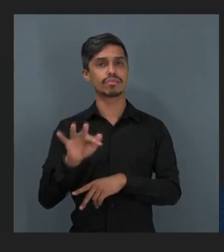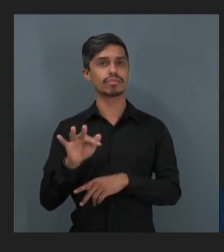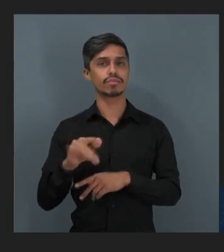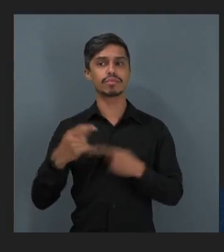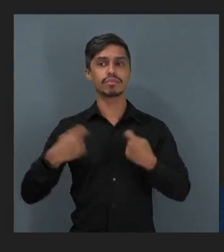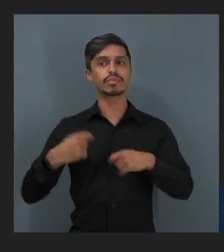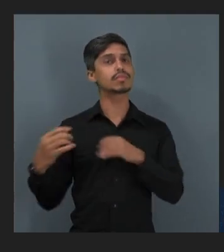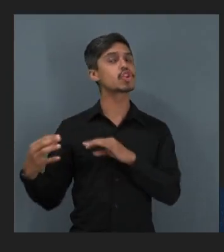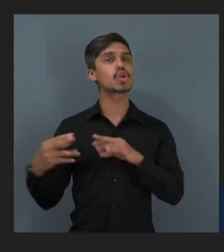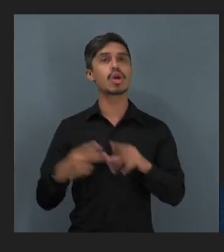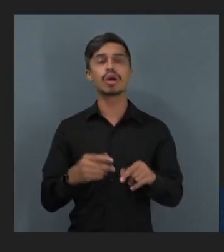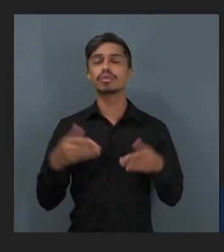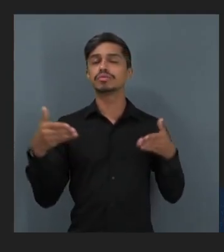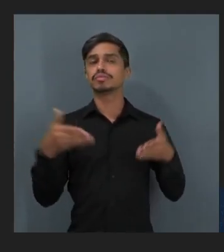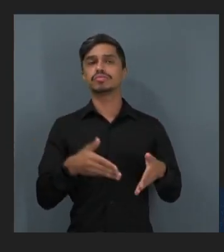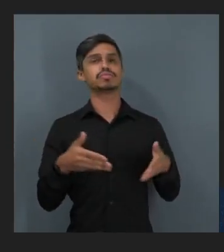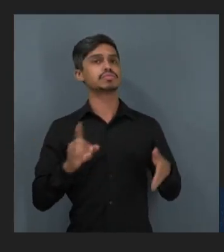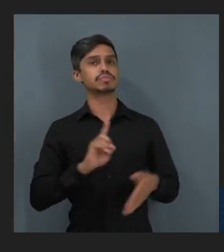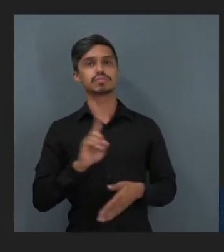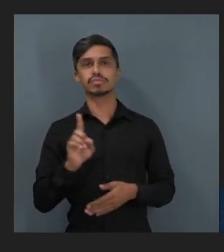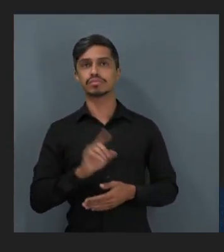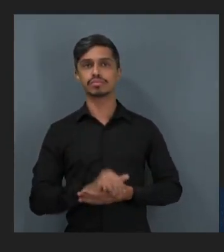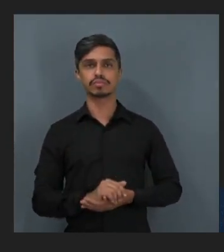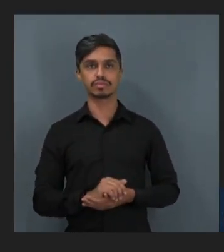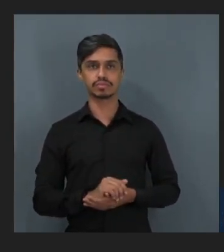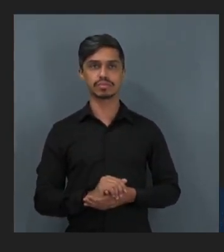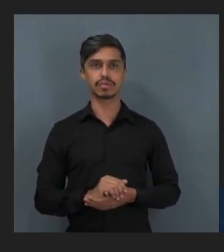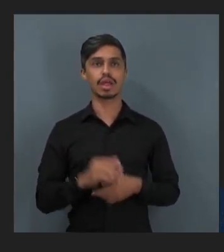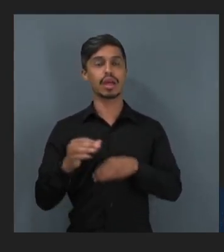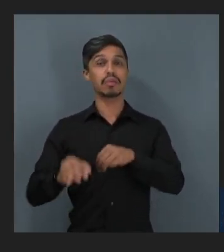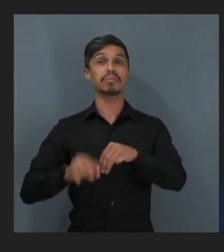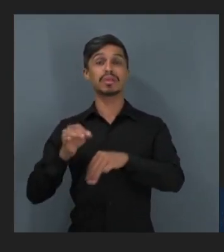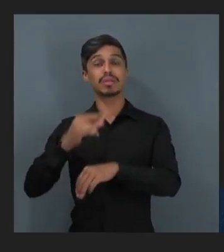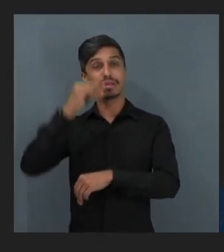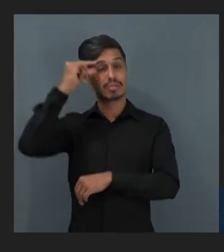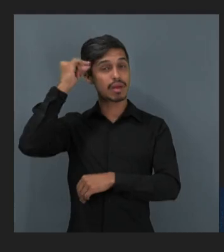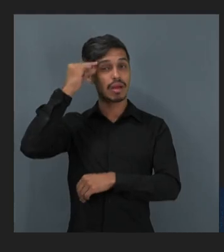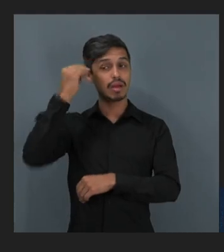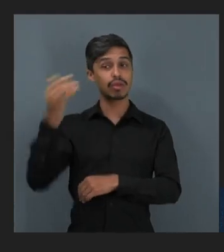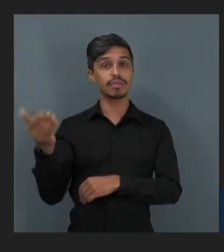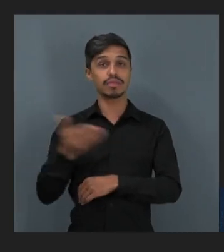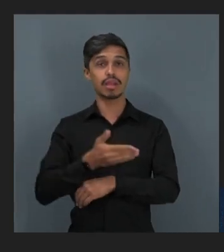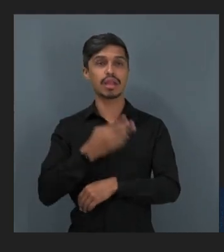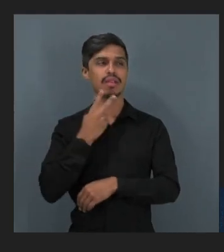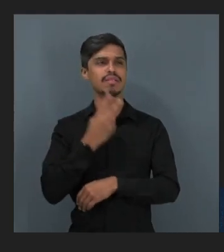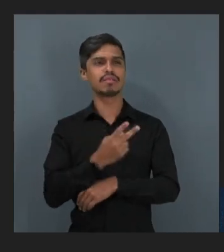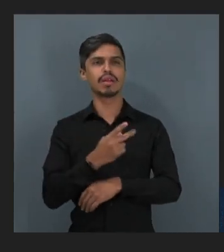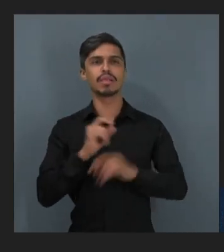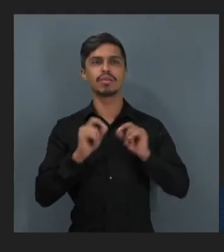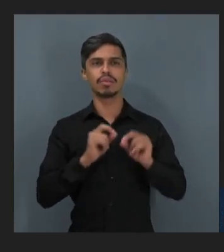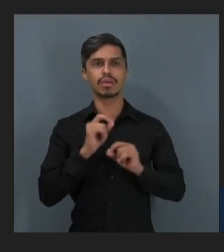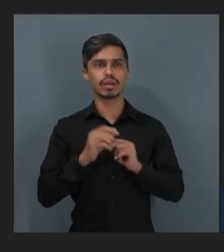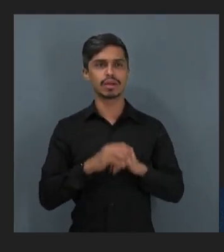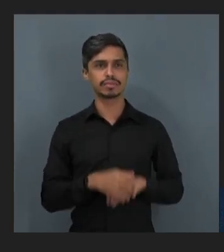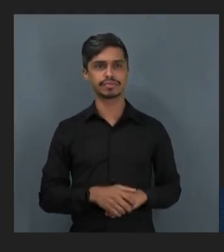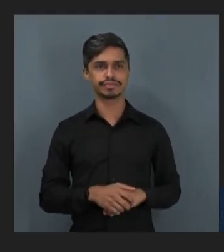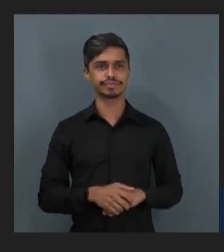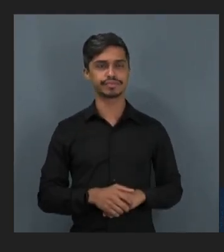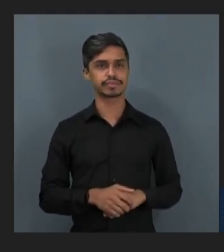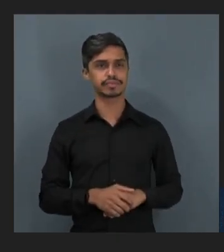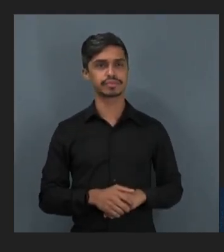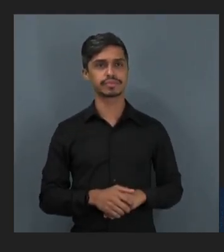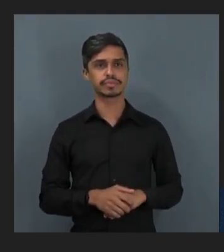absolutamente nem participar, né? Aí vem o ministro Barroso, né, dizer que